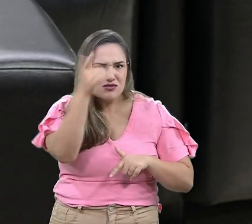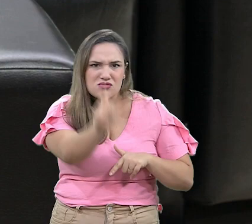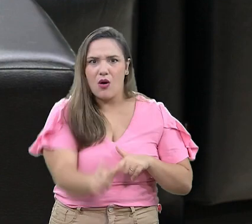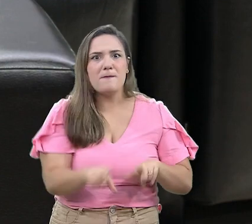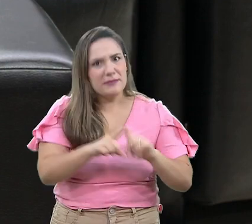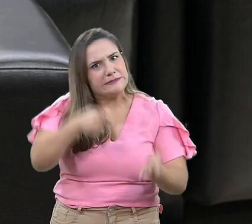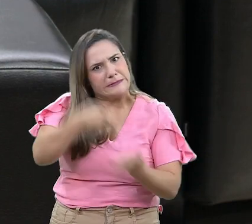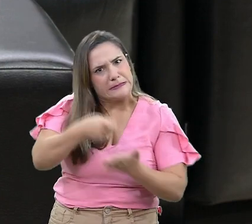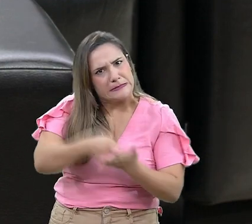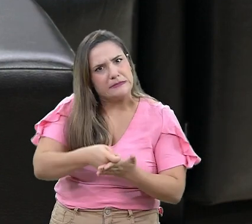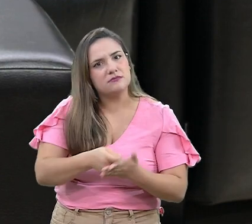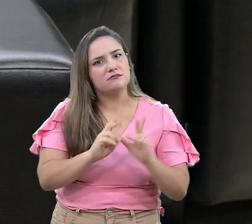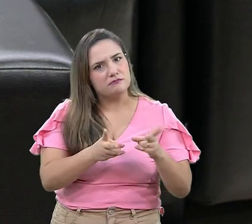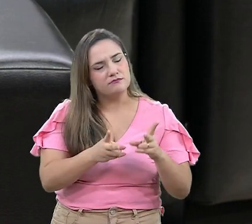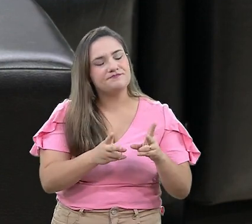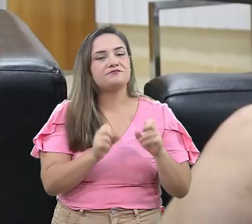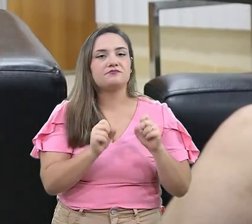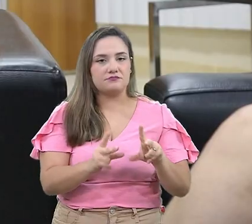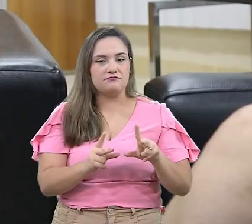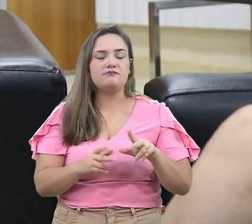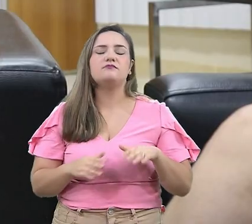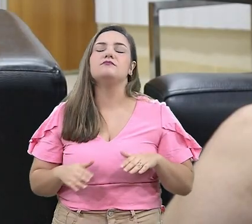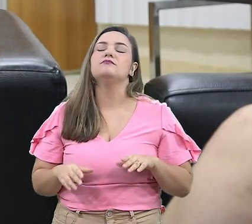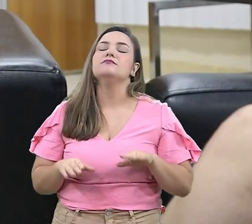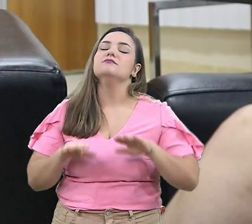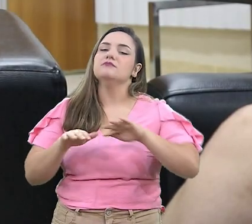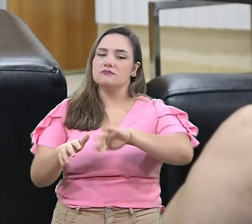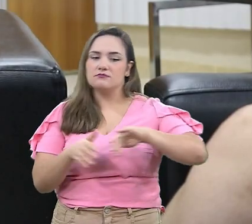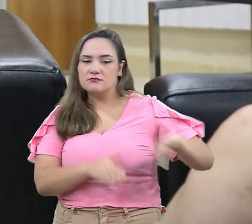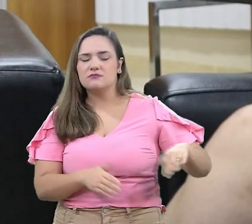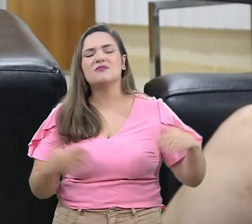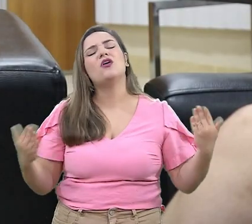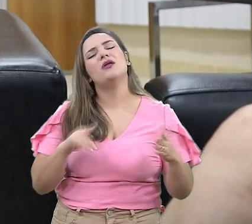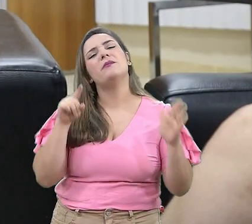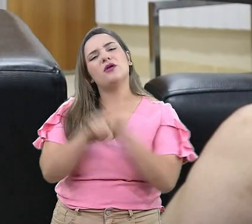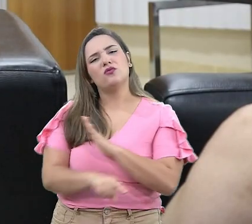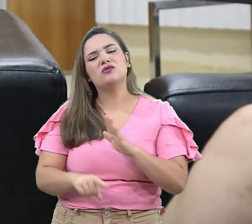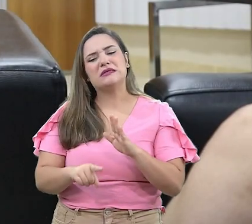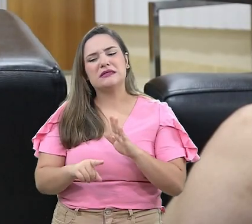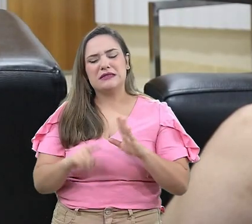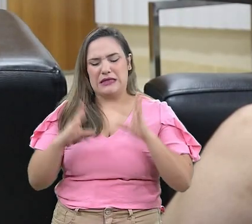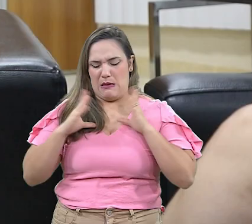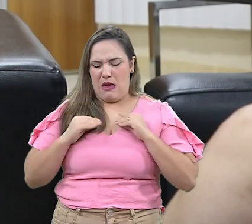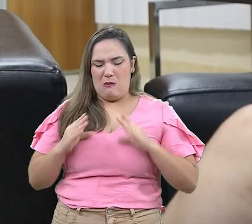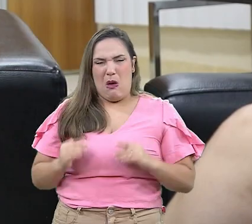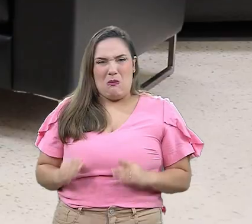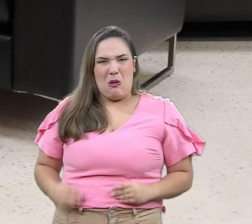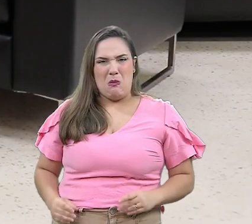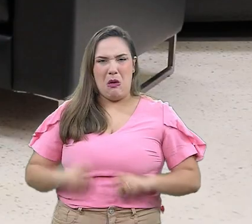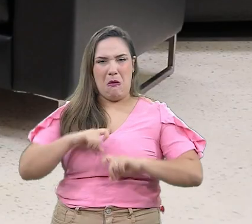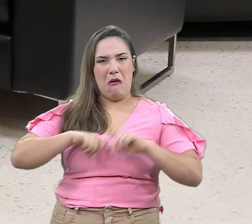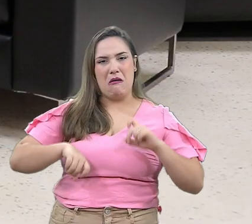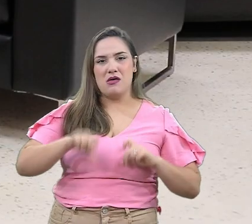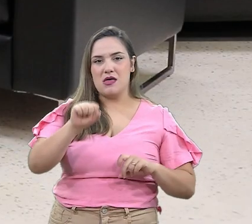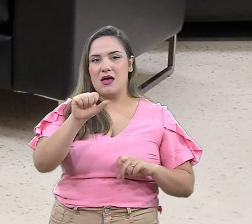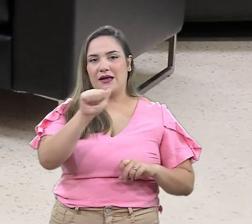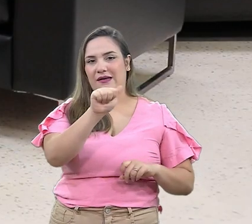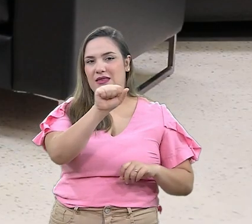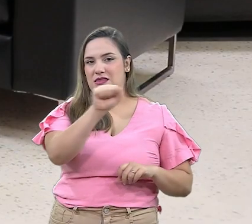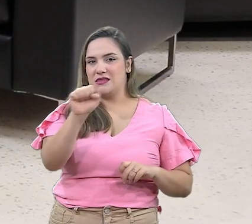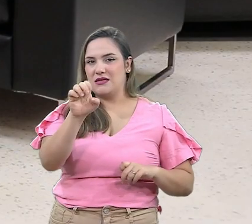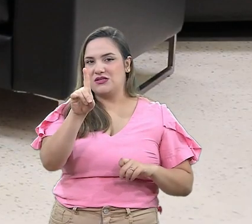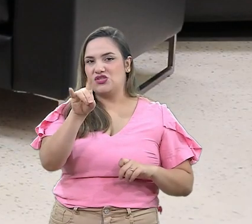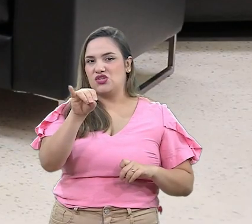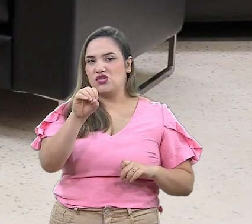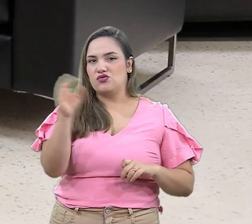trabalho. E sobre o assédio sexual, assim, quais são as suas formas, né? Bem, o